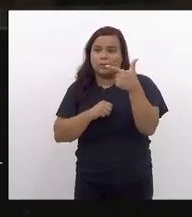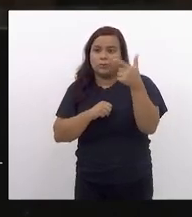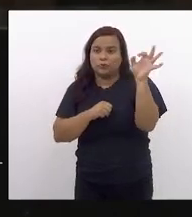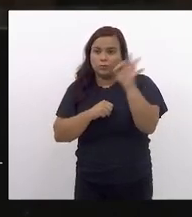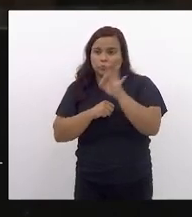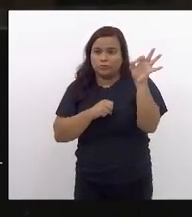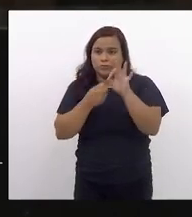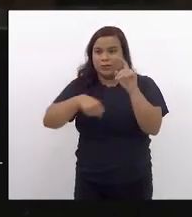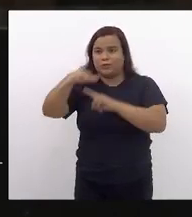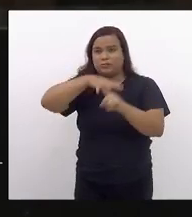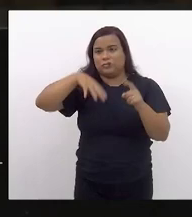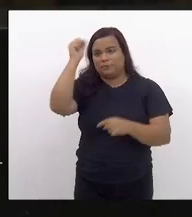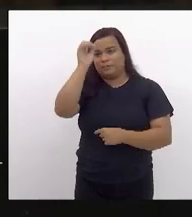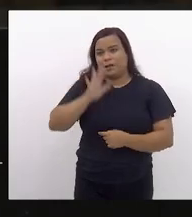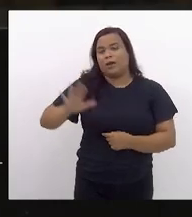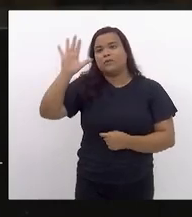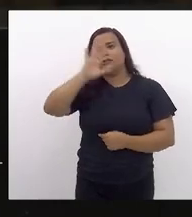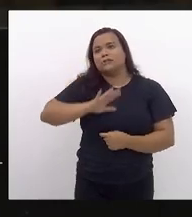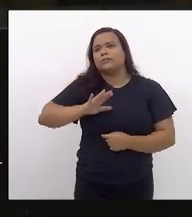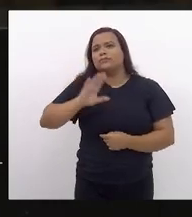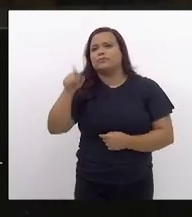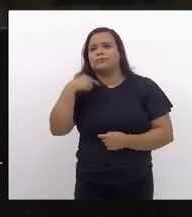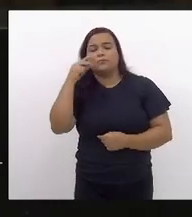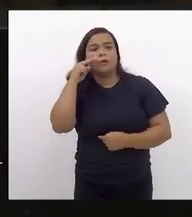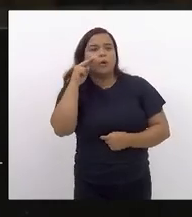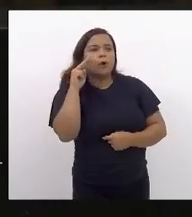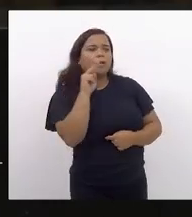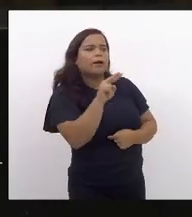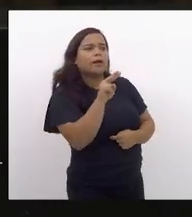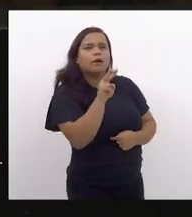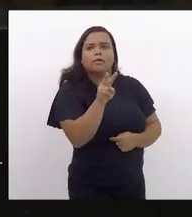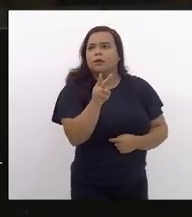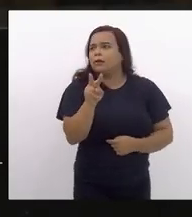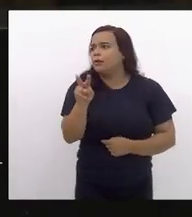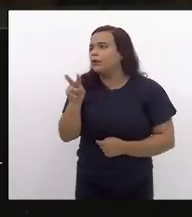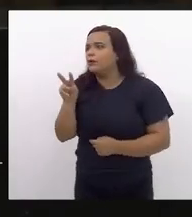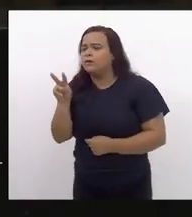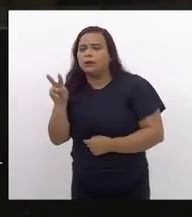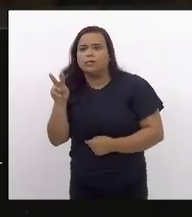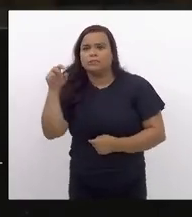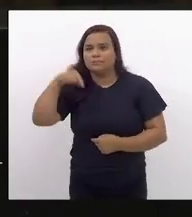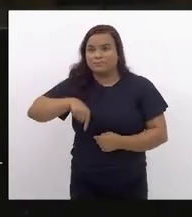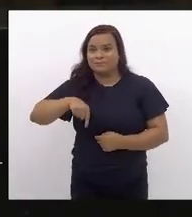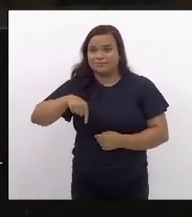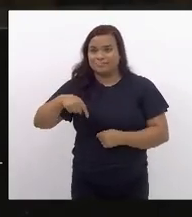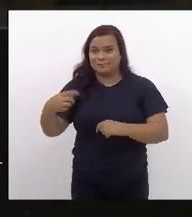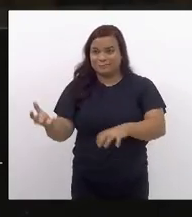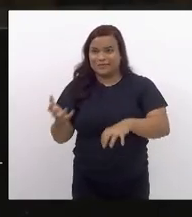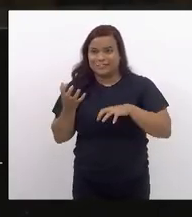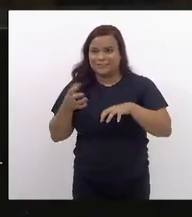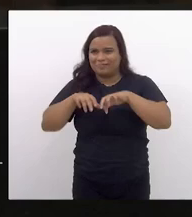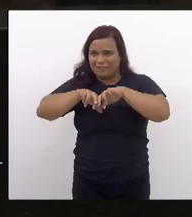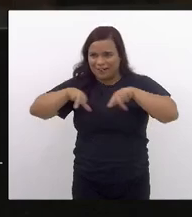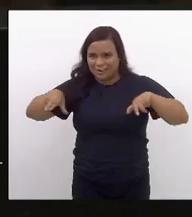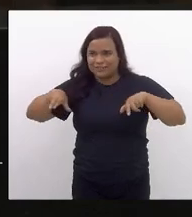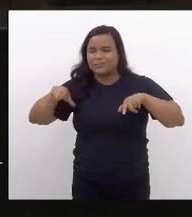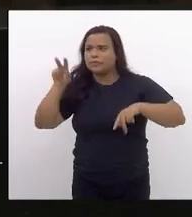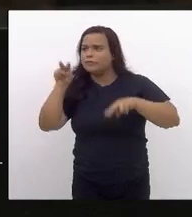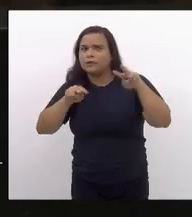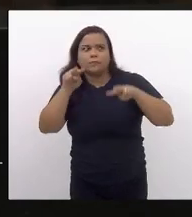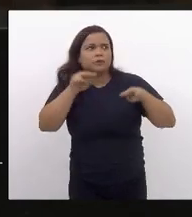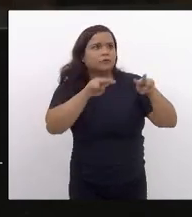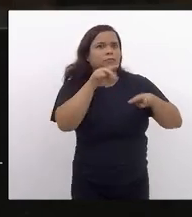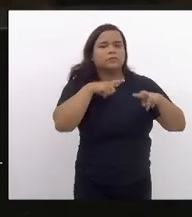sociedade brasileira e é impossível olhar para dentro desses parlamentos e notar que chegamos,